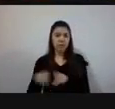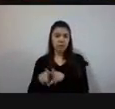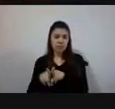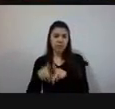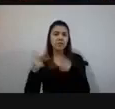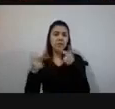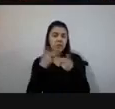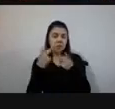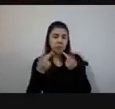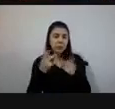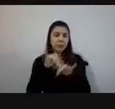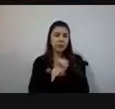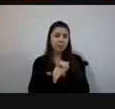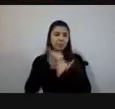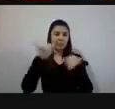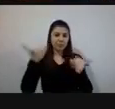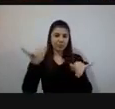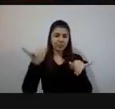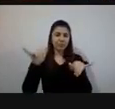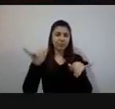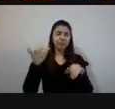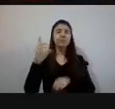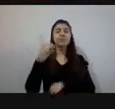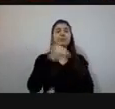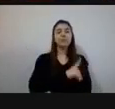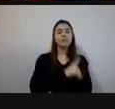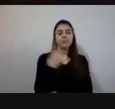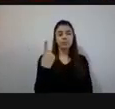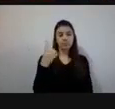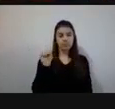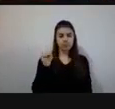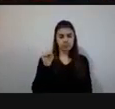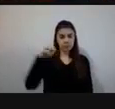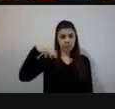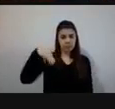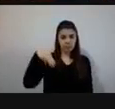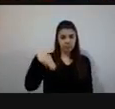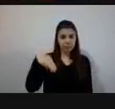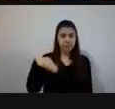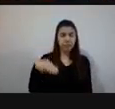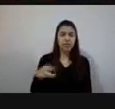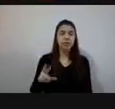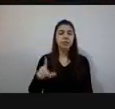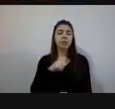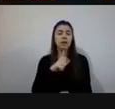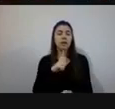maio, que são realizados encontros para discutir esse assunto.